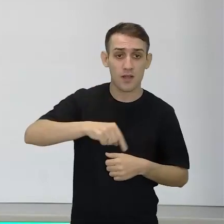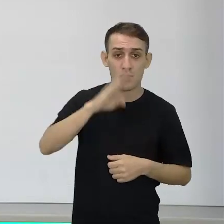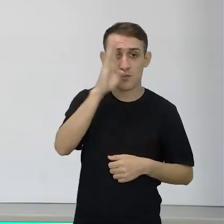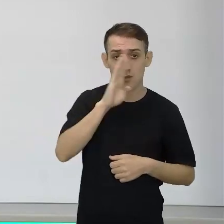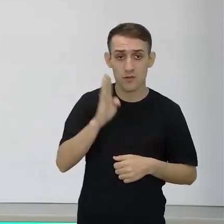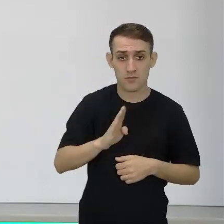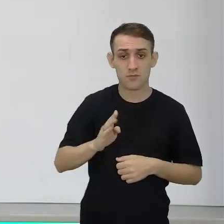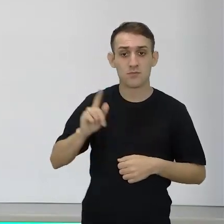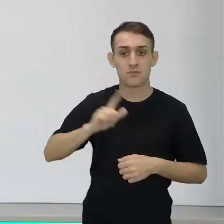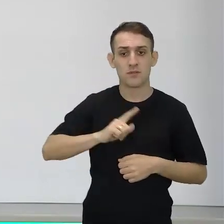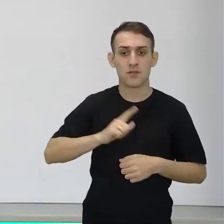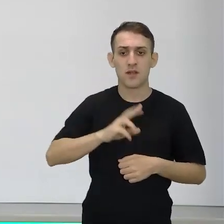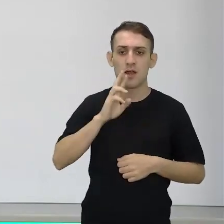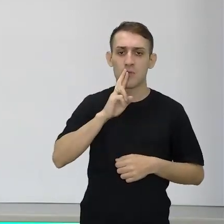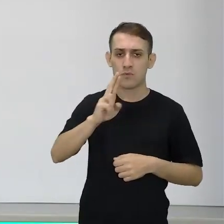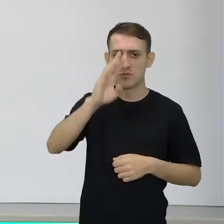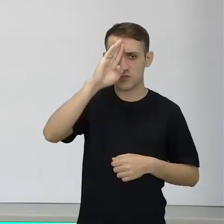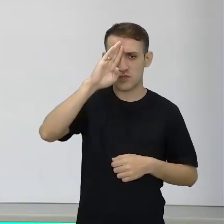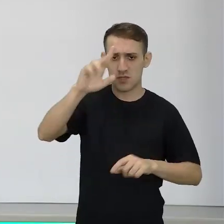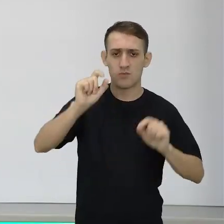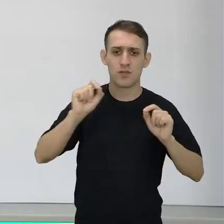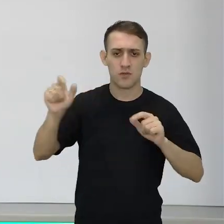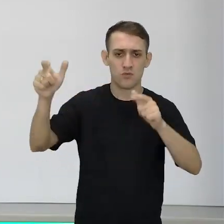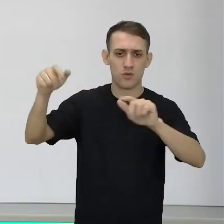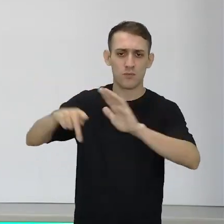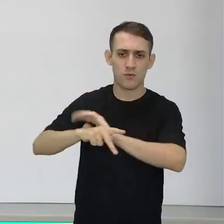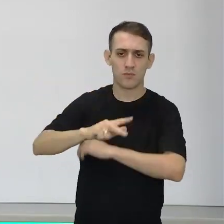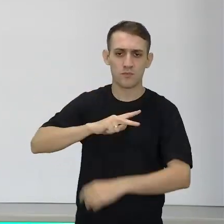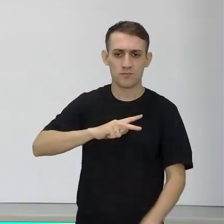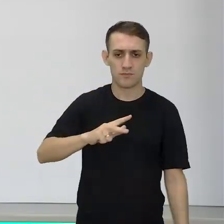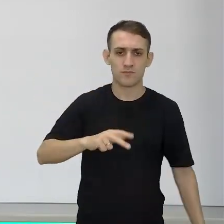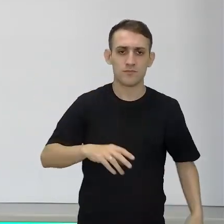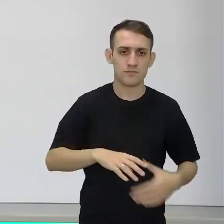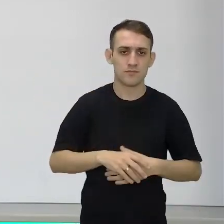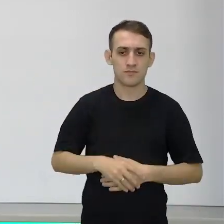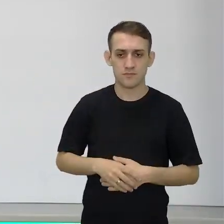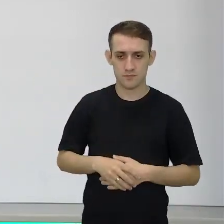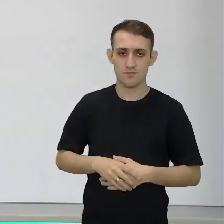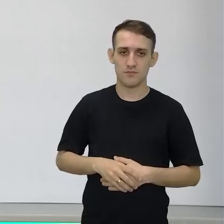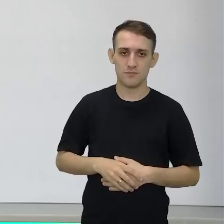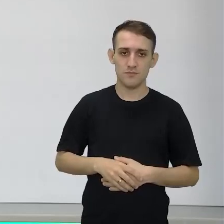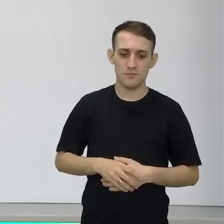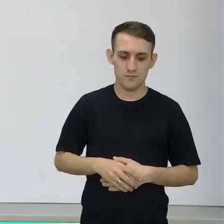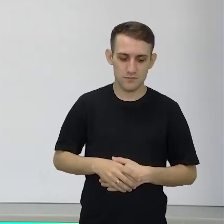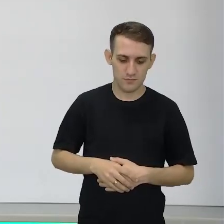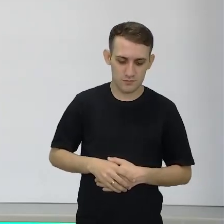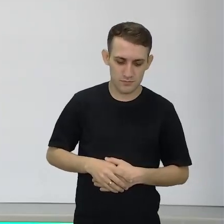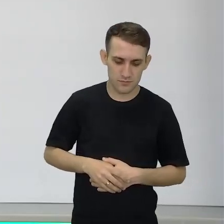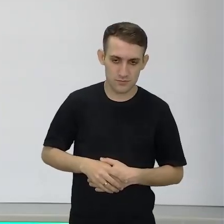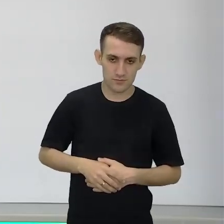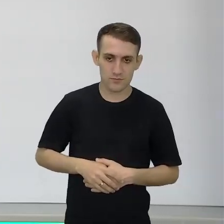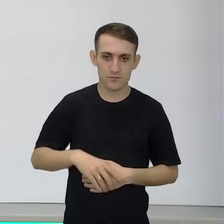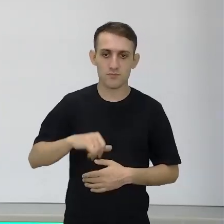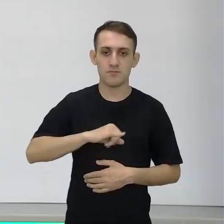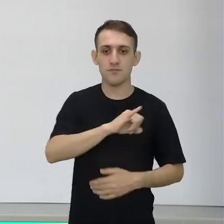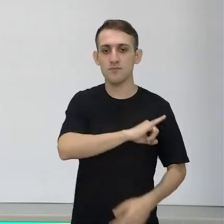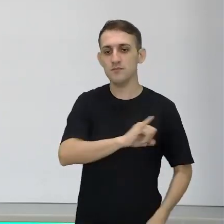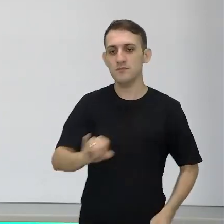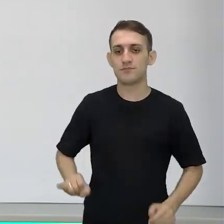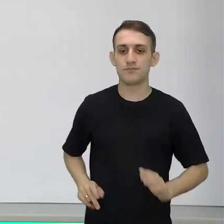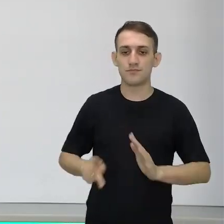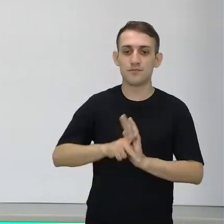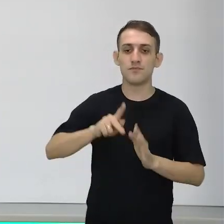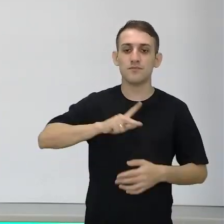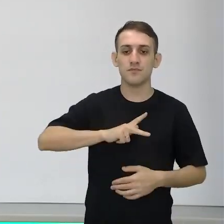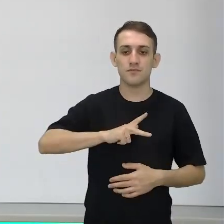que respondem diretamente à coroa portuguesa. Então, inicialmente aí fica o imperador em Portugal